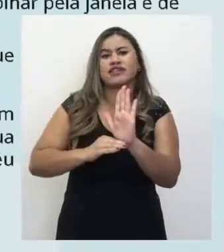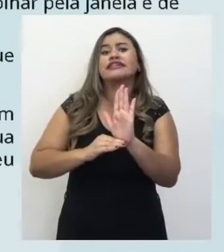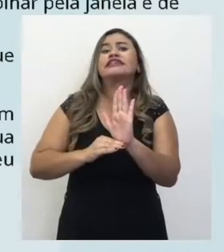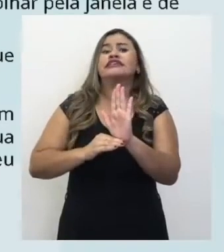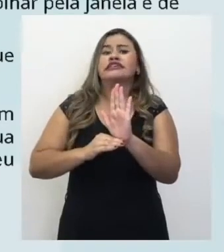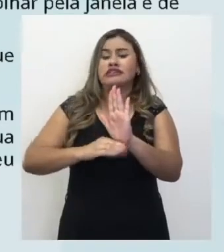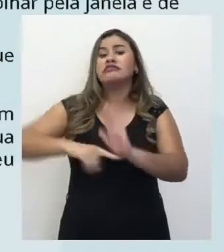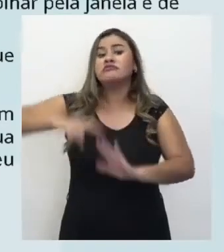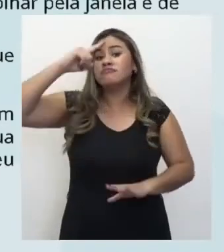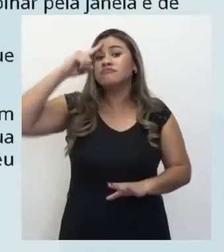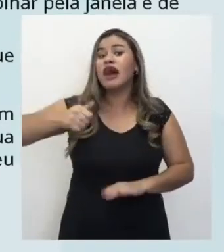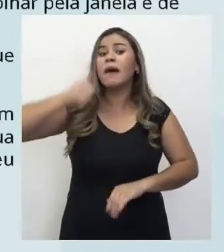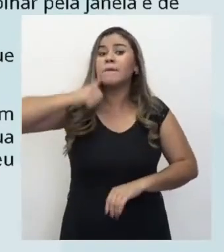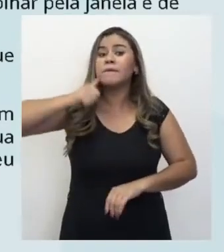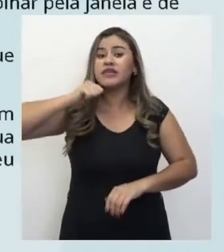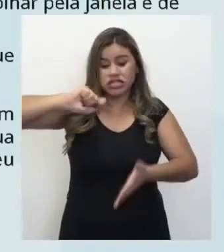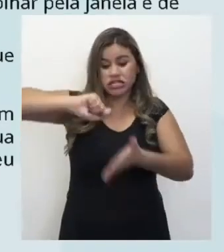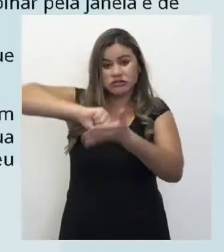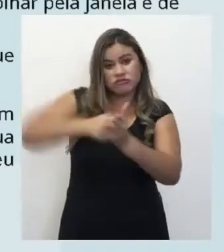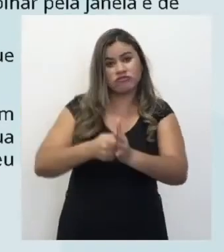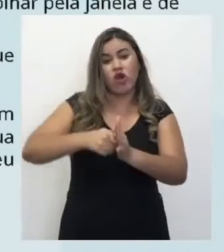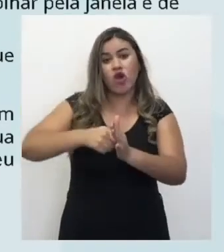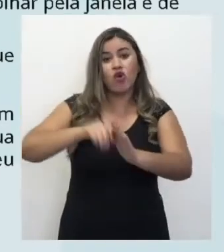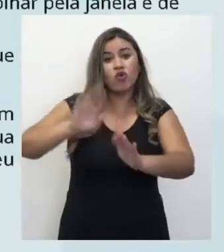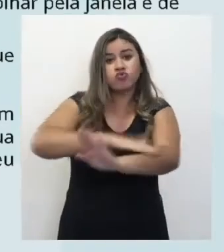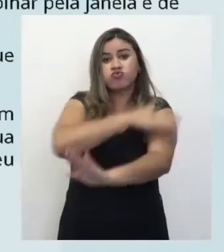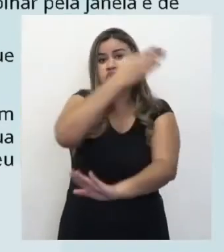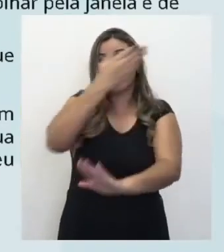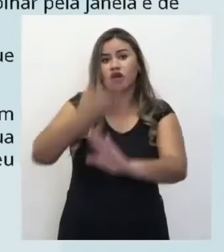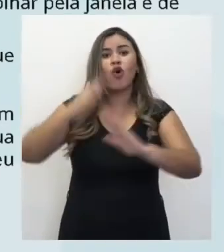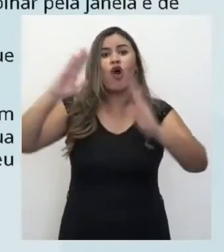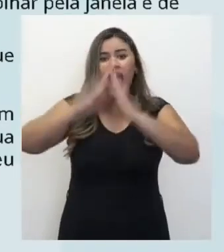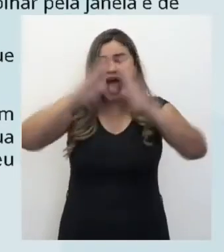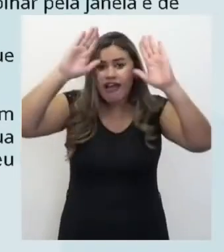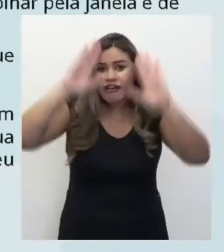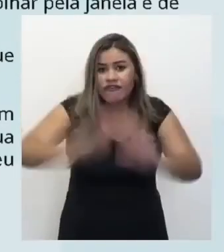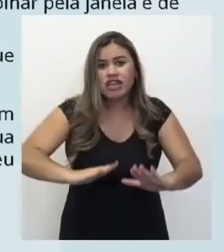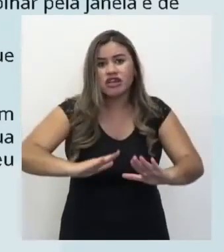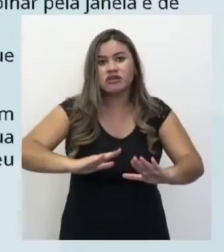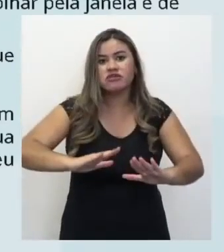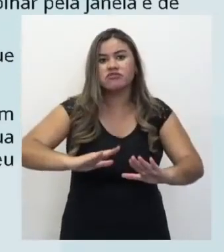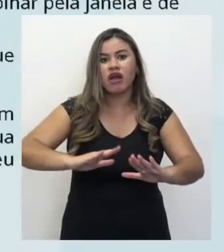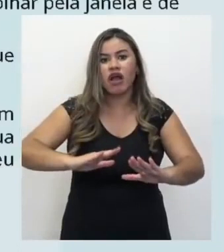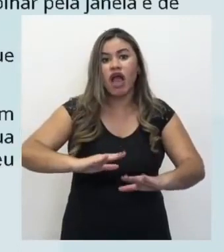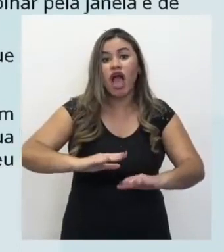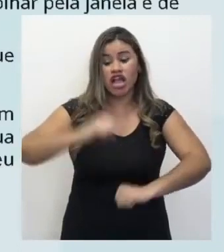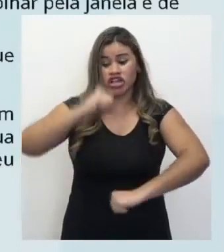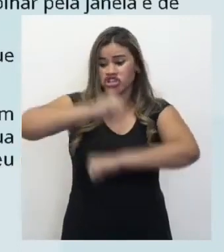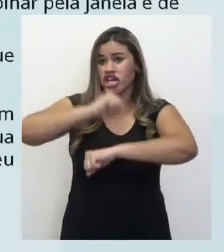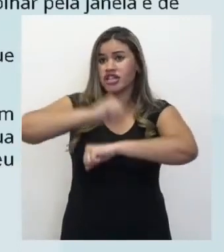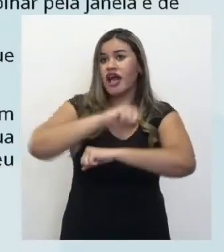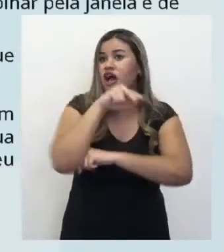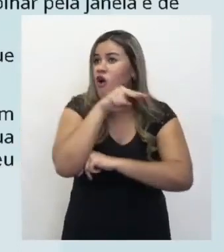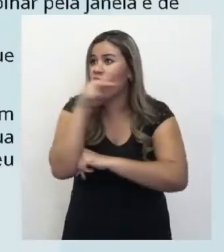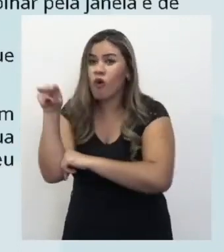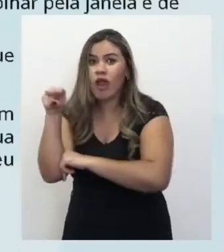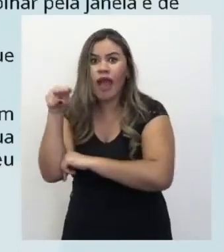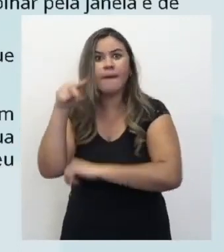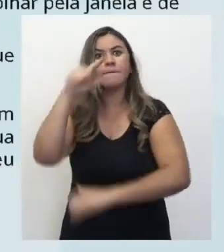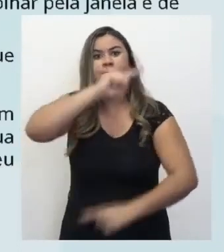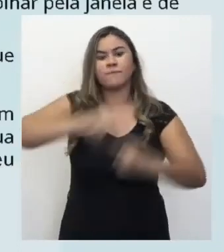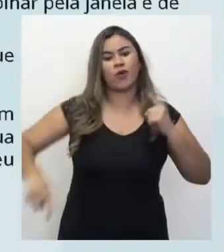exige que a moça fique trancada o dia inteiro em casa, proibindo-a até mesmo de olhar pela janela e de ir à